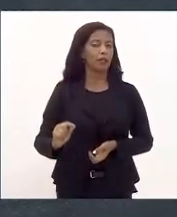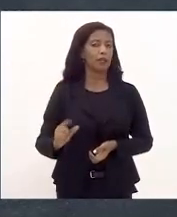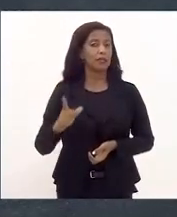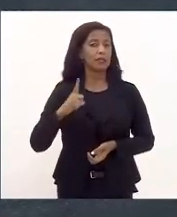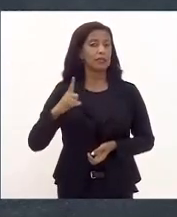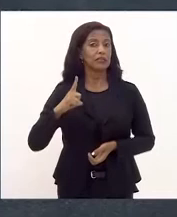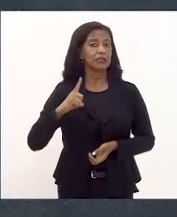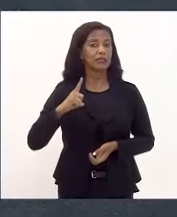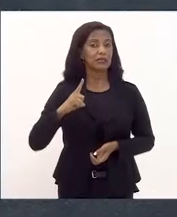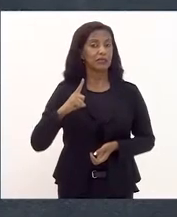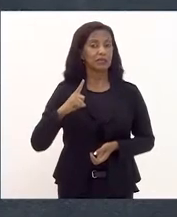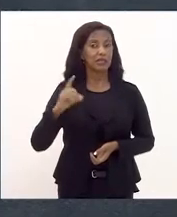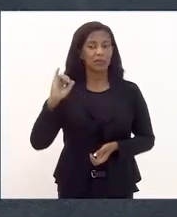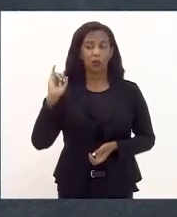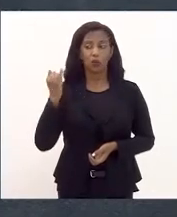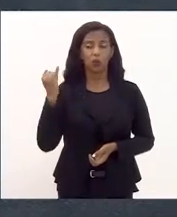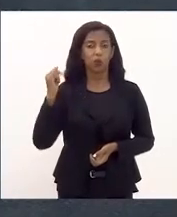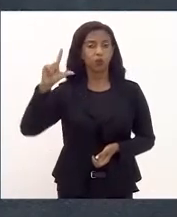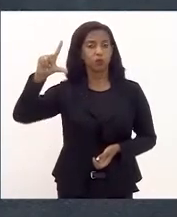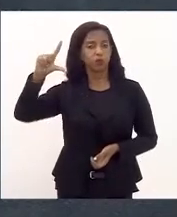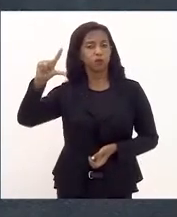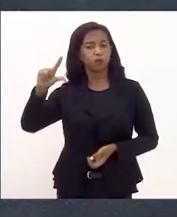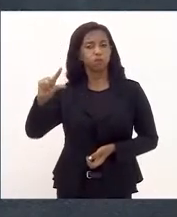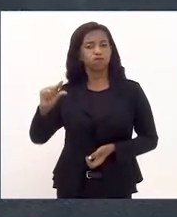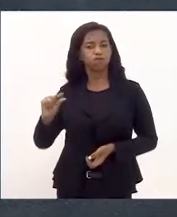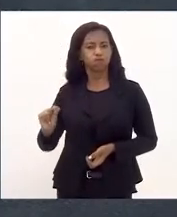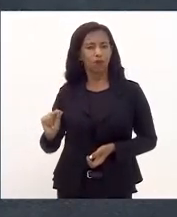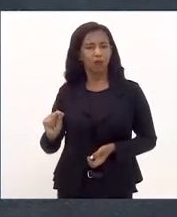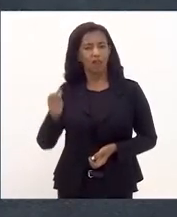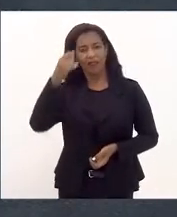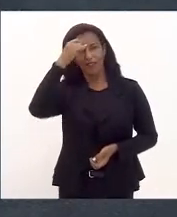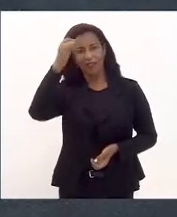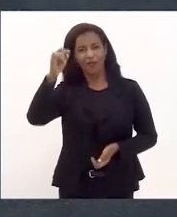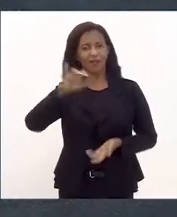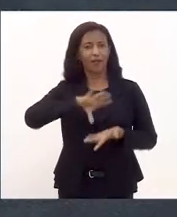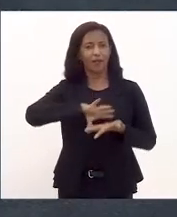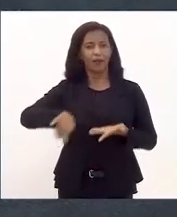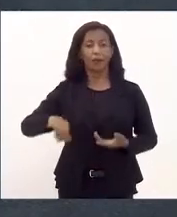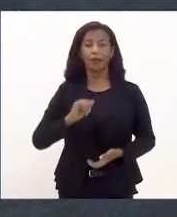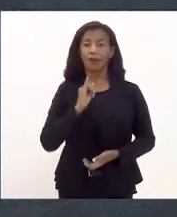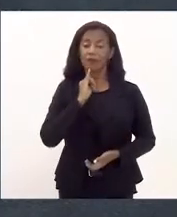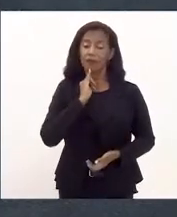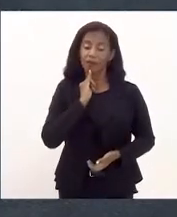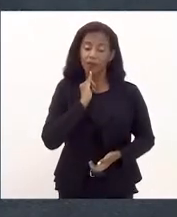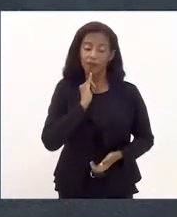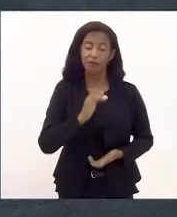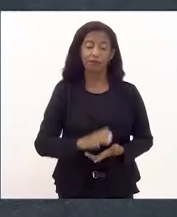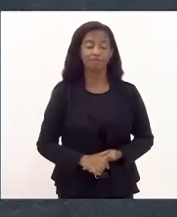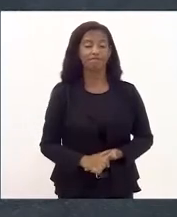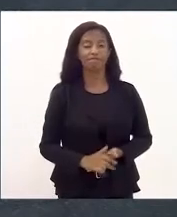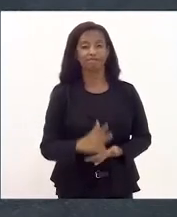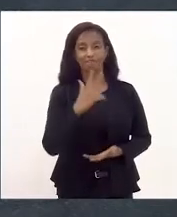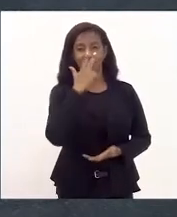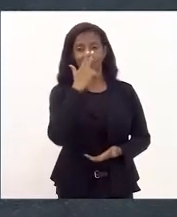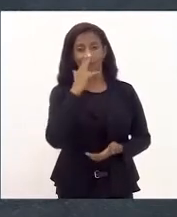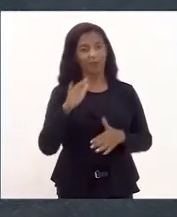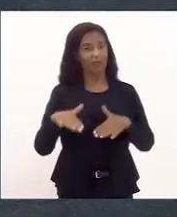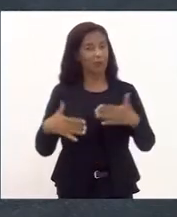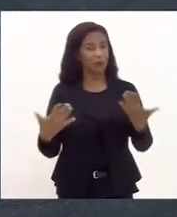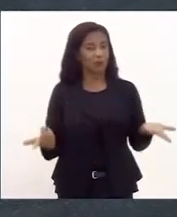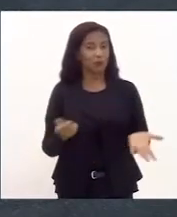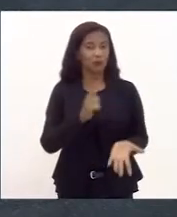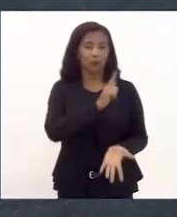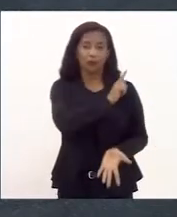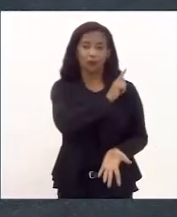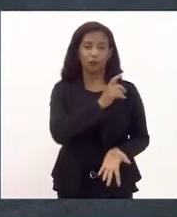uma redução imensa e combateríamos a corrupção. Mas, infelizmente, parece que não é isso que os